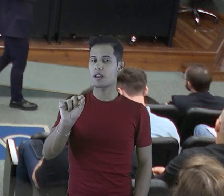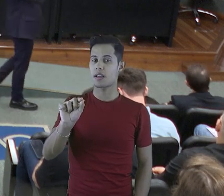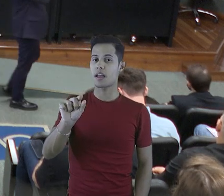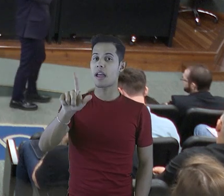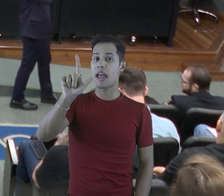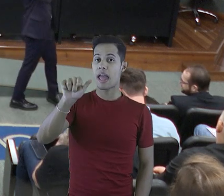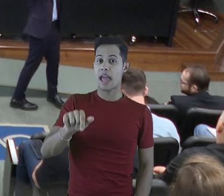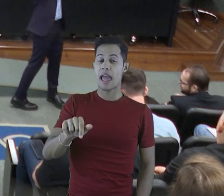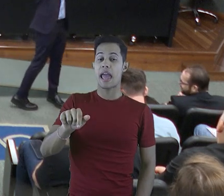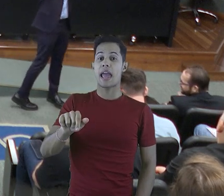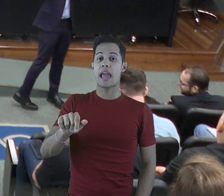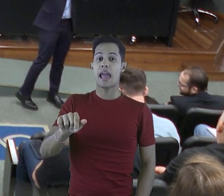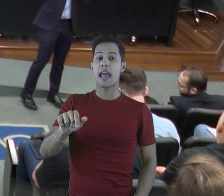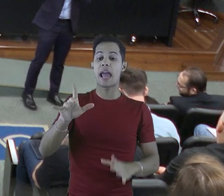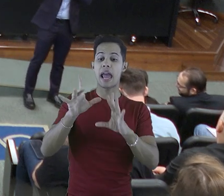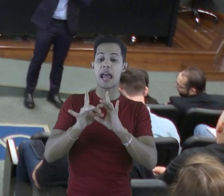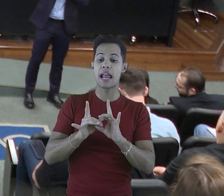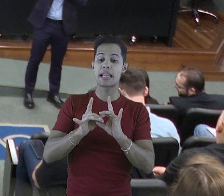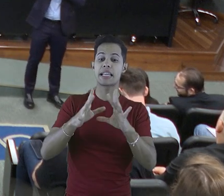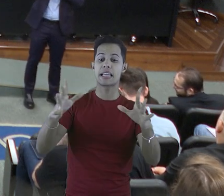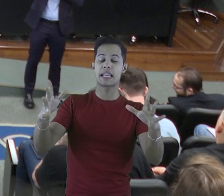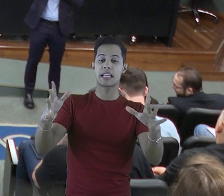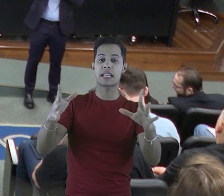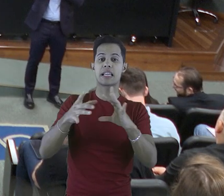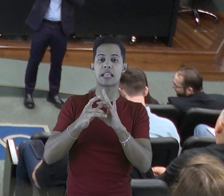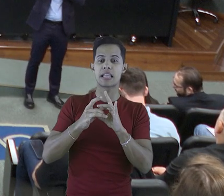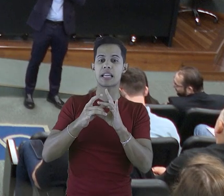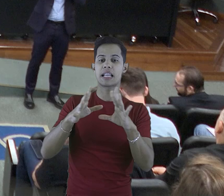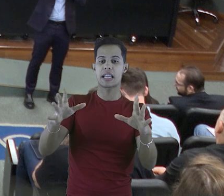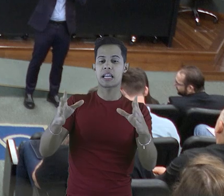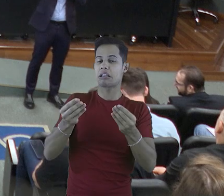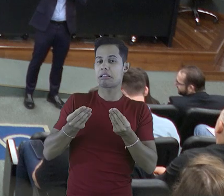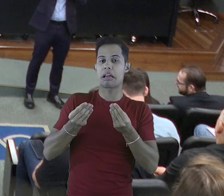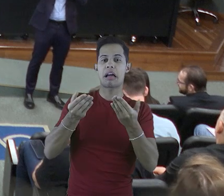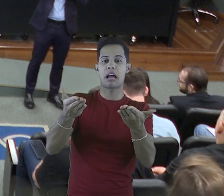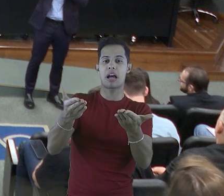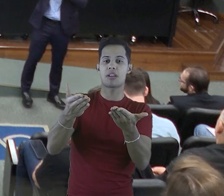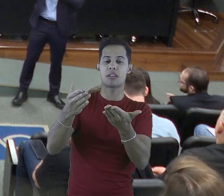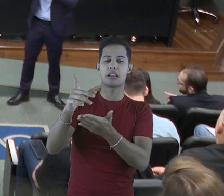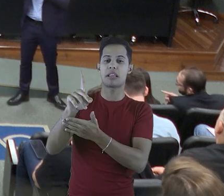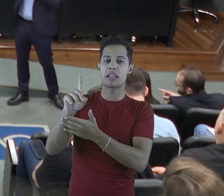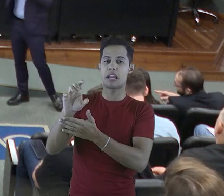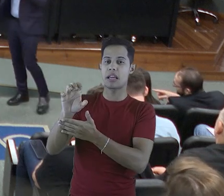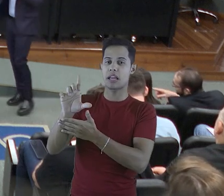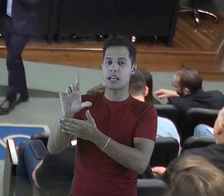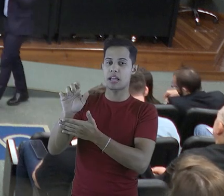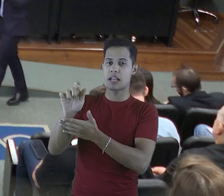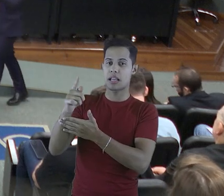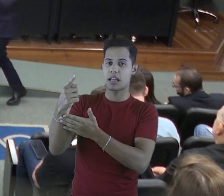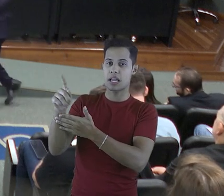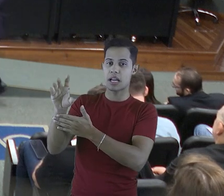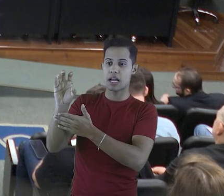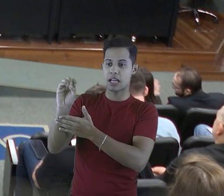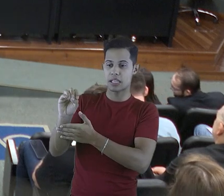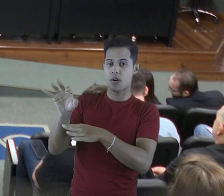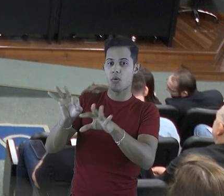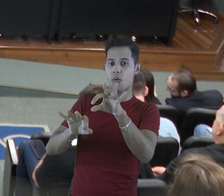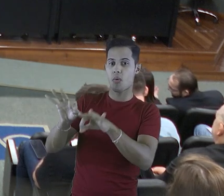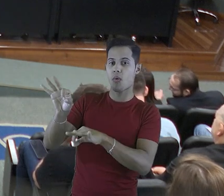vai ser aquele que por delegação, descentralização, delegação por